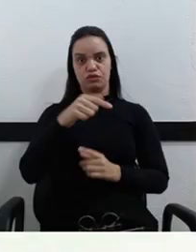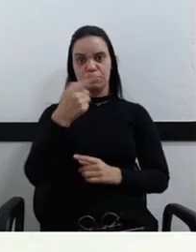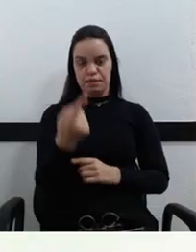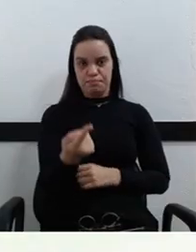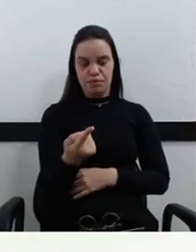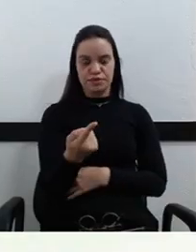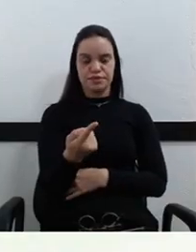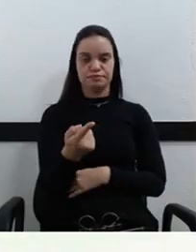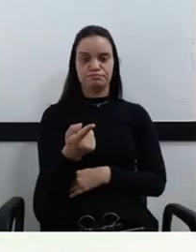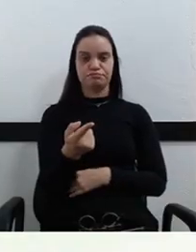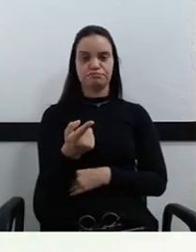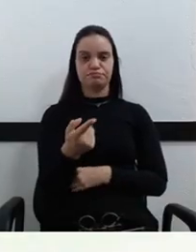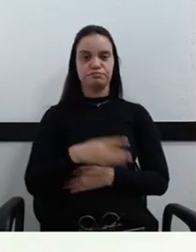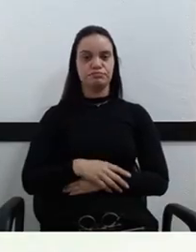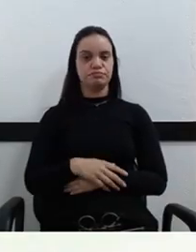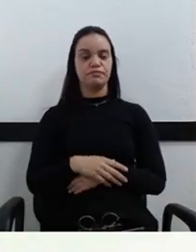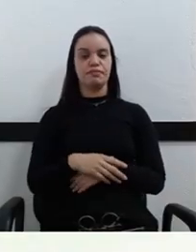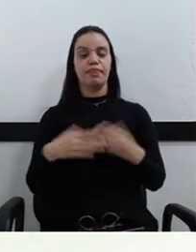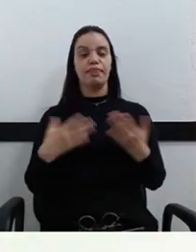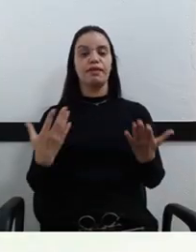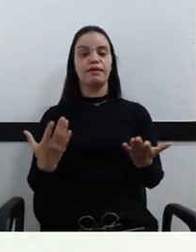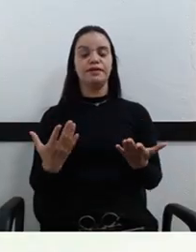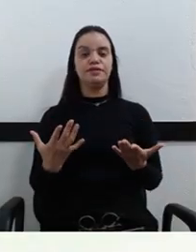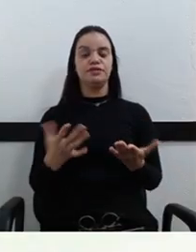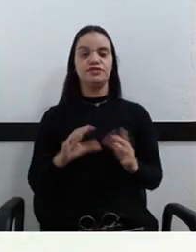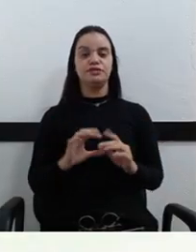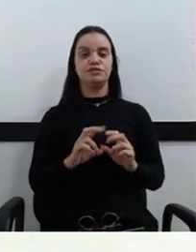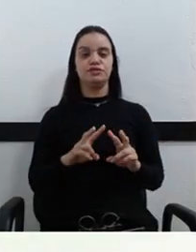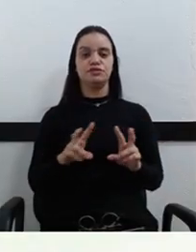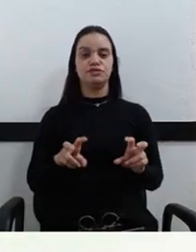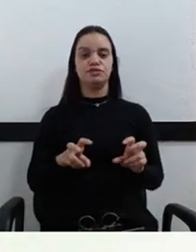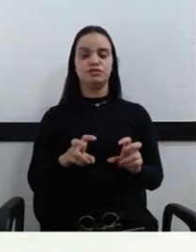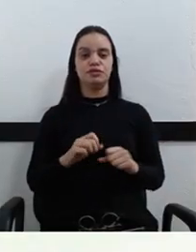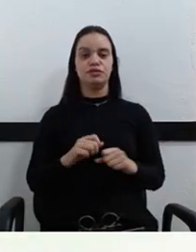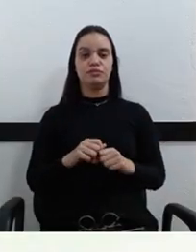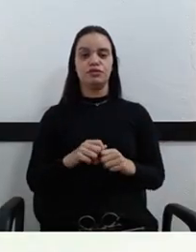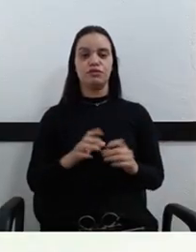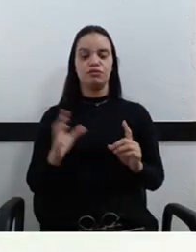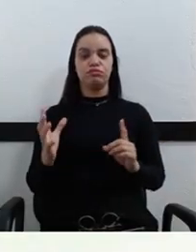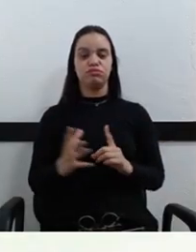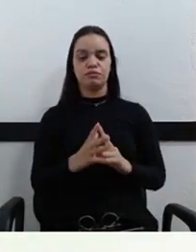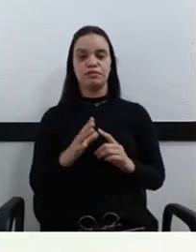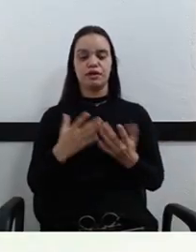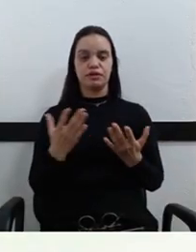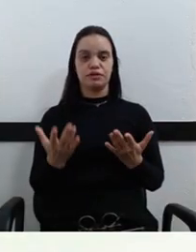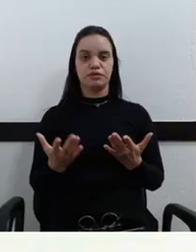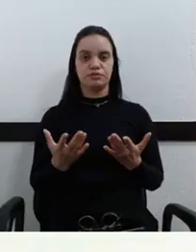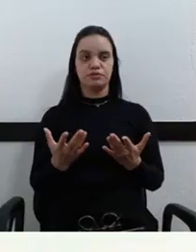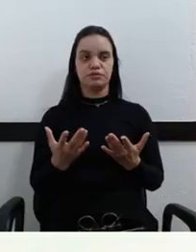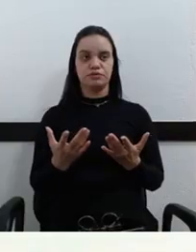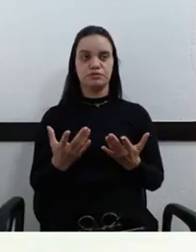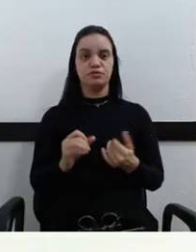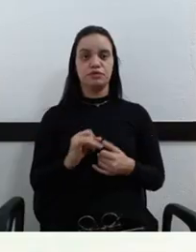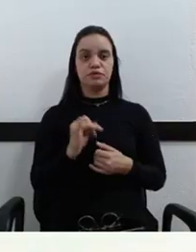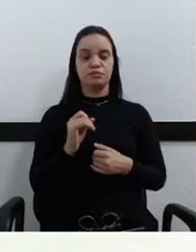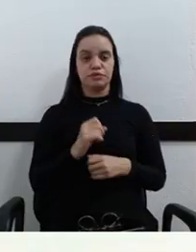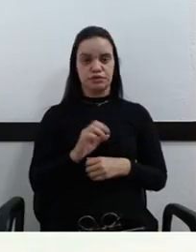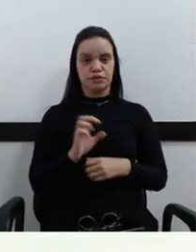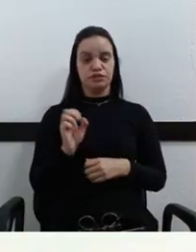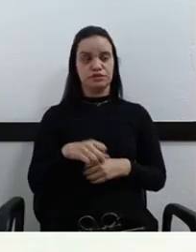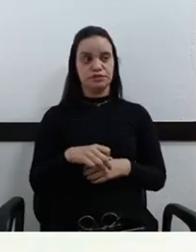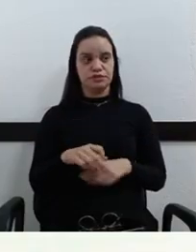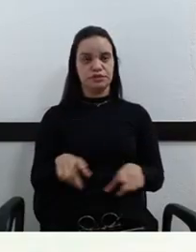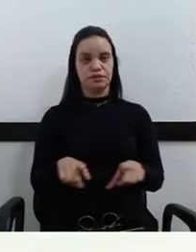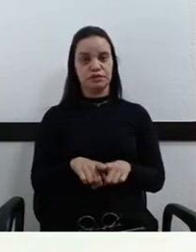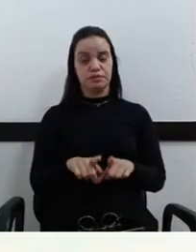né? Então, essa questão do impacto orçamentário vai ser avaliado pela gestão quando for necessário. E,